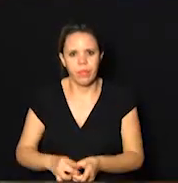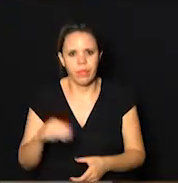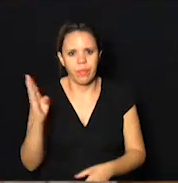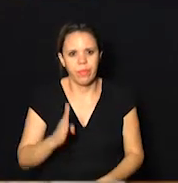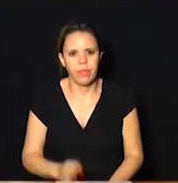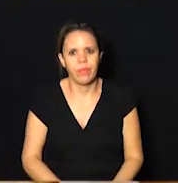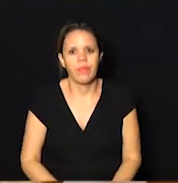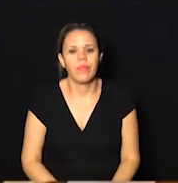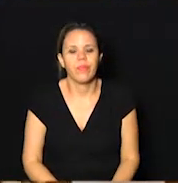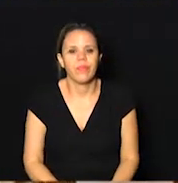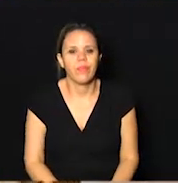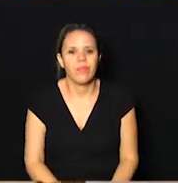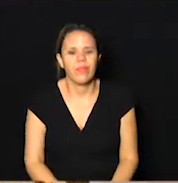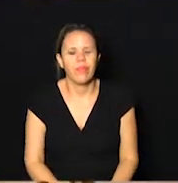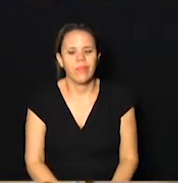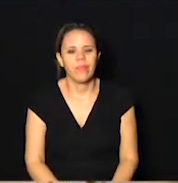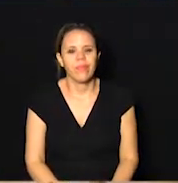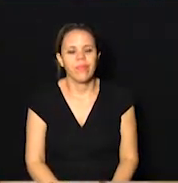e